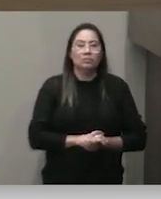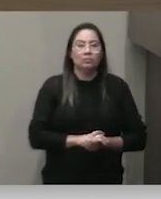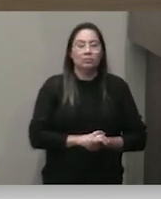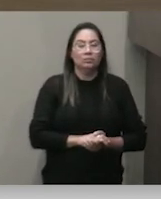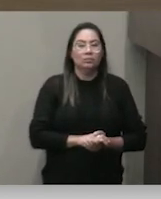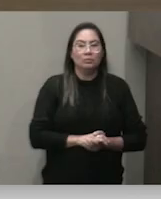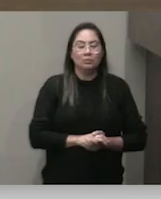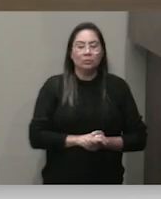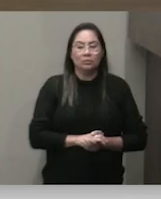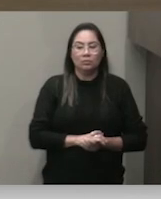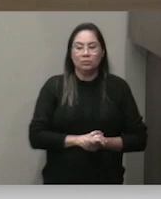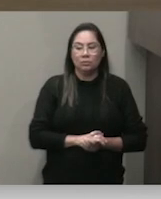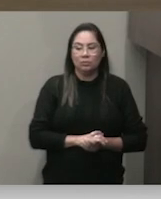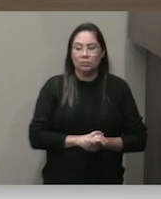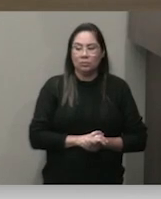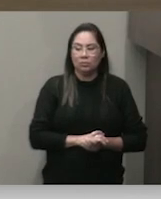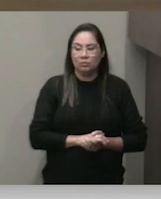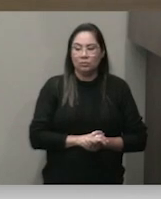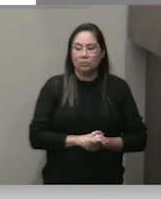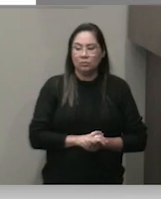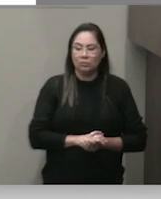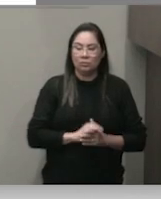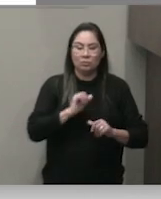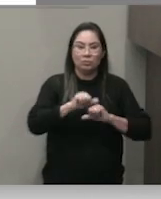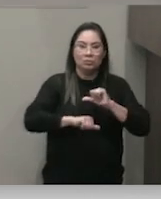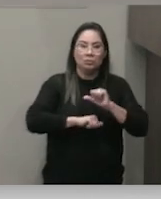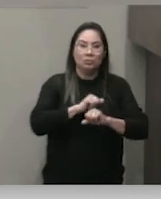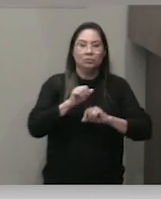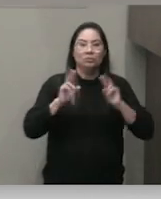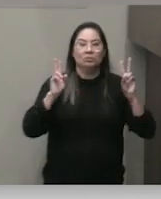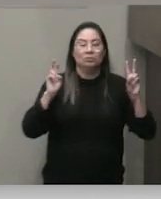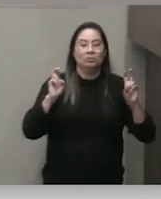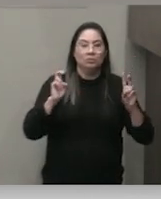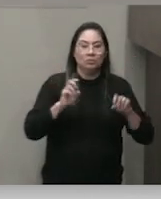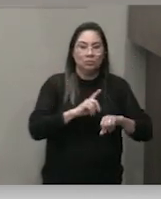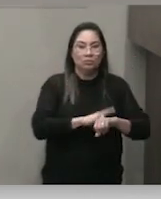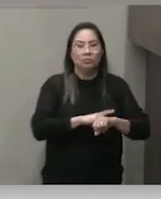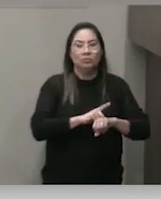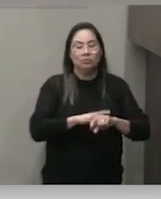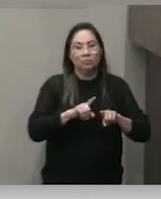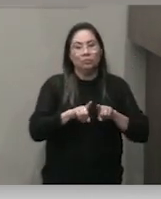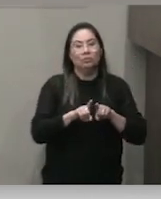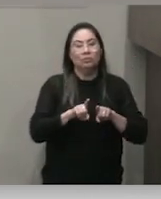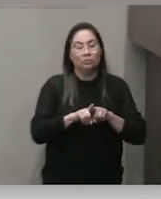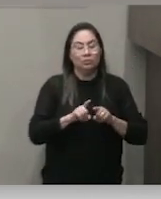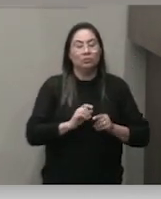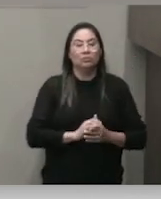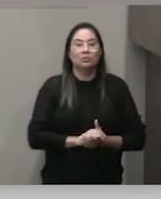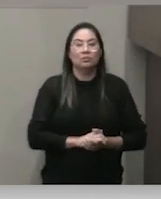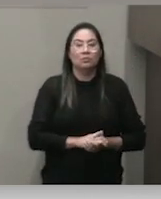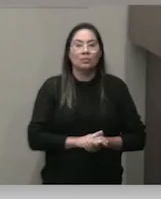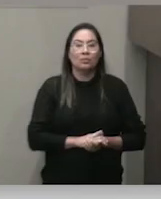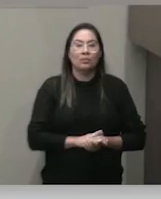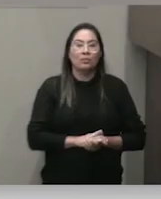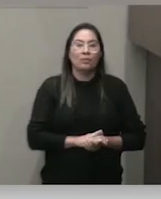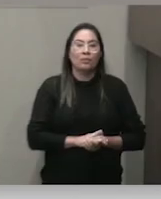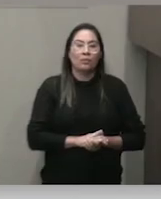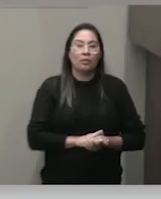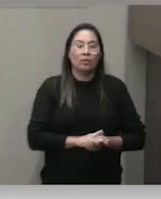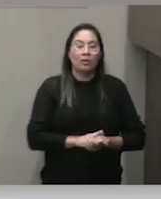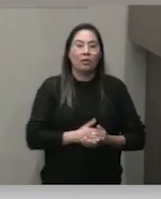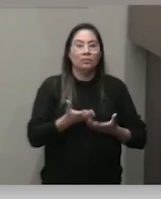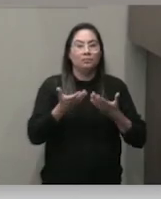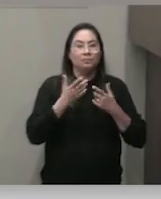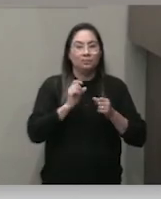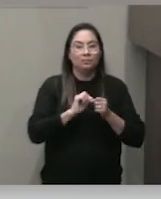Agora, mudando de assunto, senhores, acredito que esse momento também ele é nada mais que oportuno para se fazer um